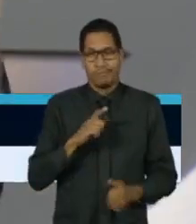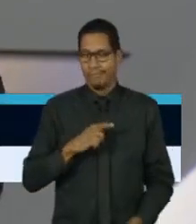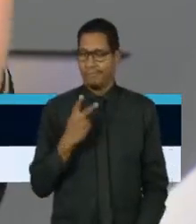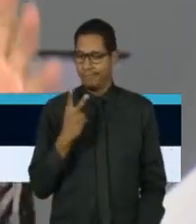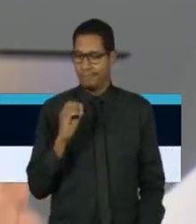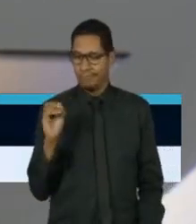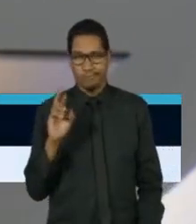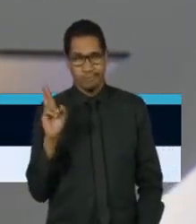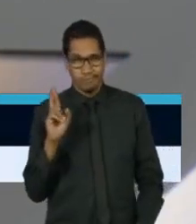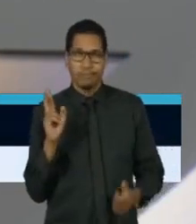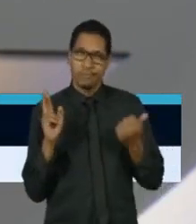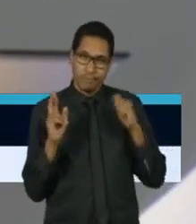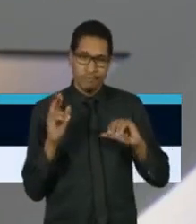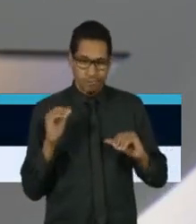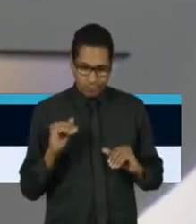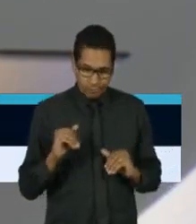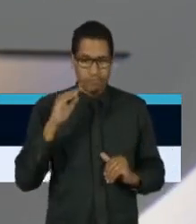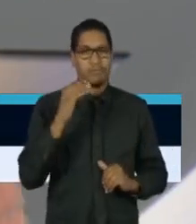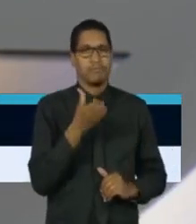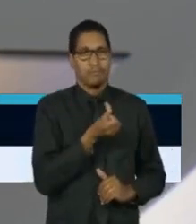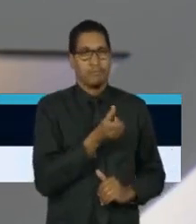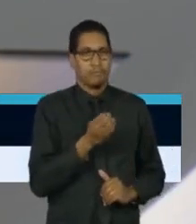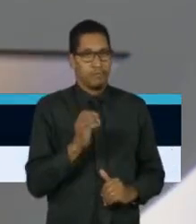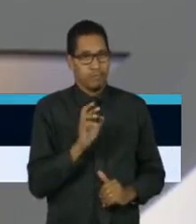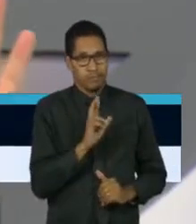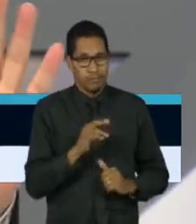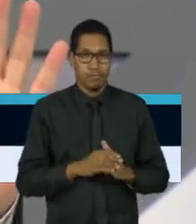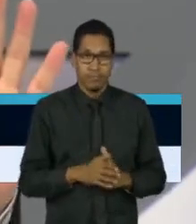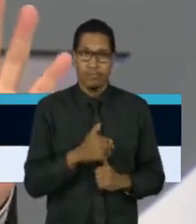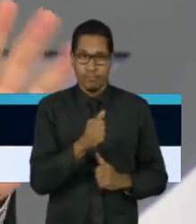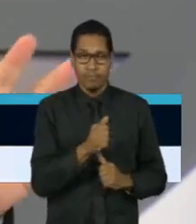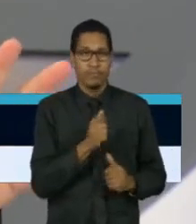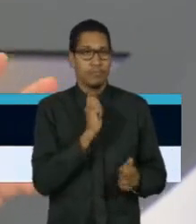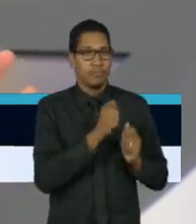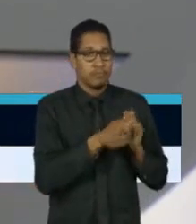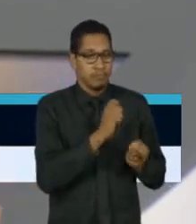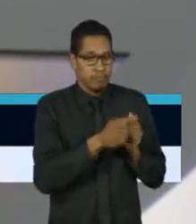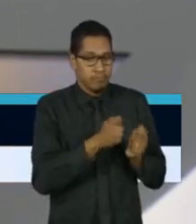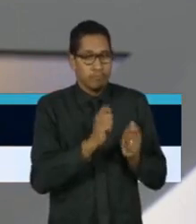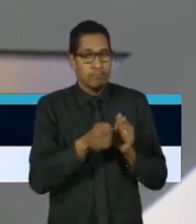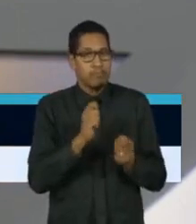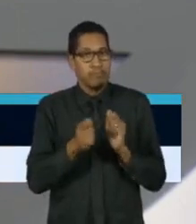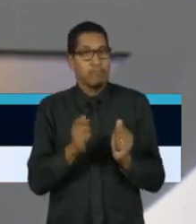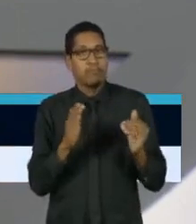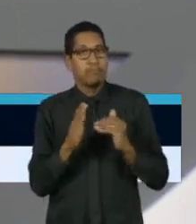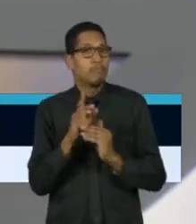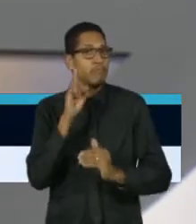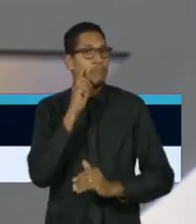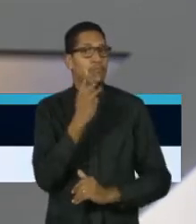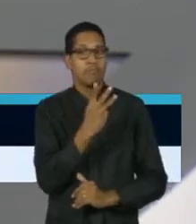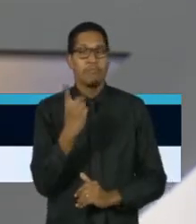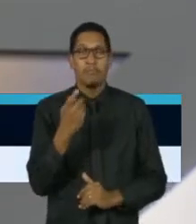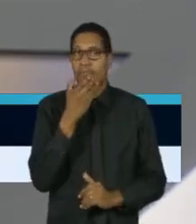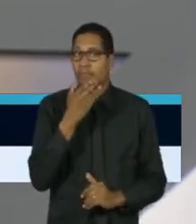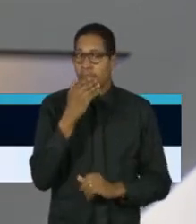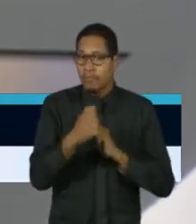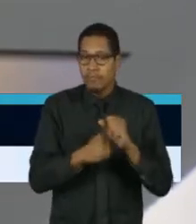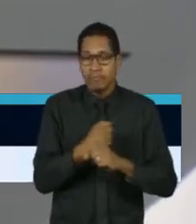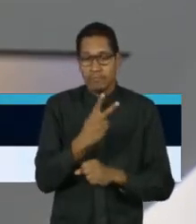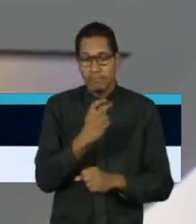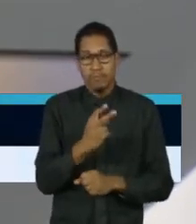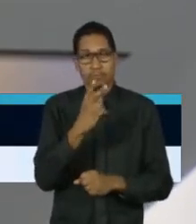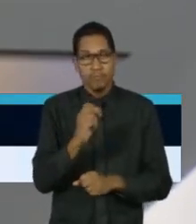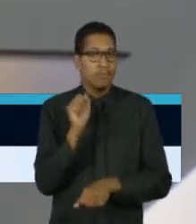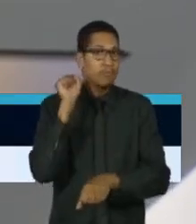R$200, conseguiu subir lá para 600, né? Aí, aquele auxílio foi sendo pago, até que no dia 31 de dezembro de 2020,